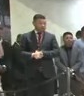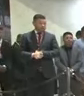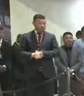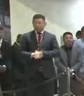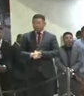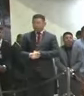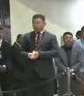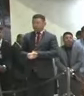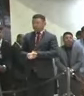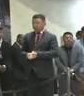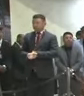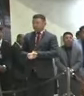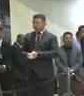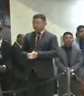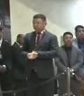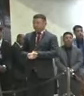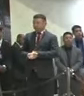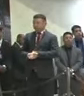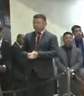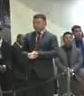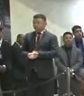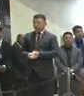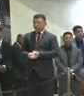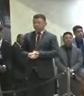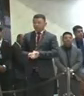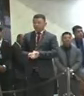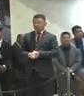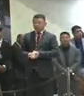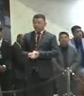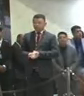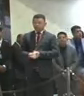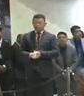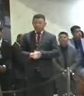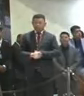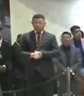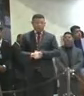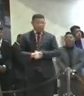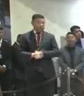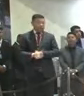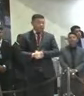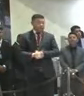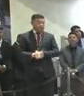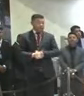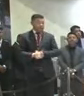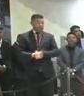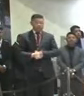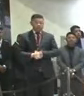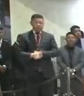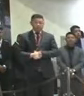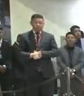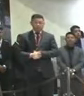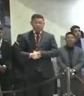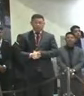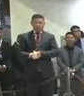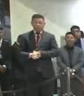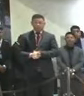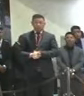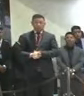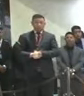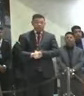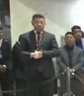Santo está fertilizando, impulsionando o meu espírito. Parem todos agora, por